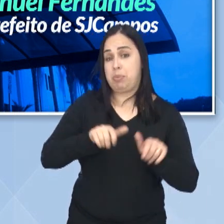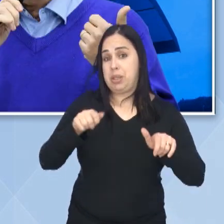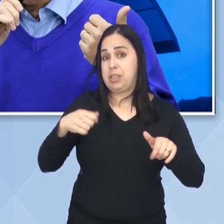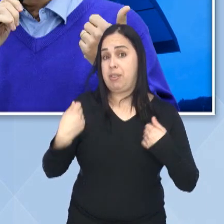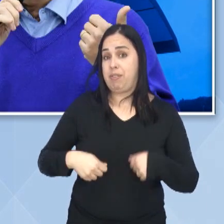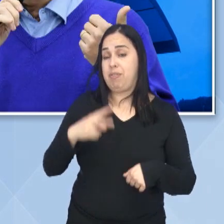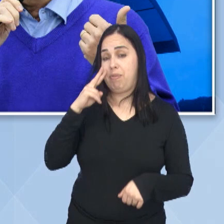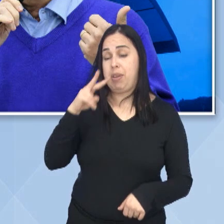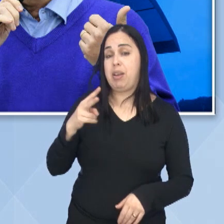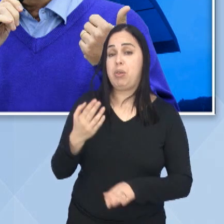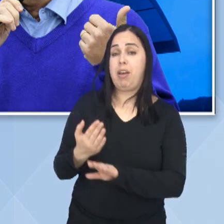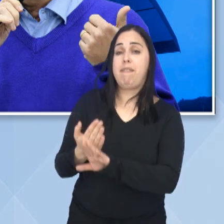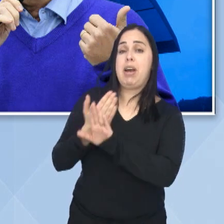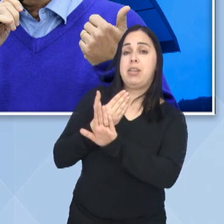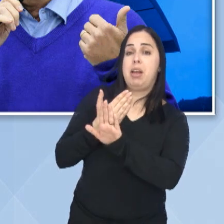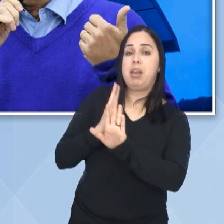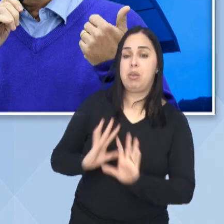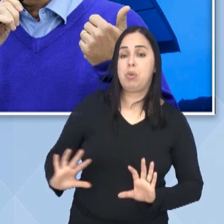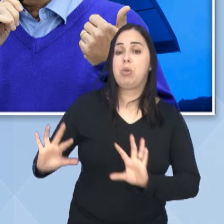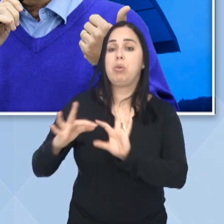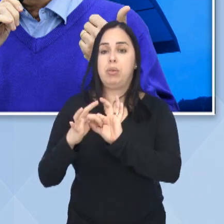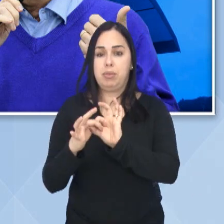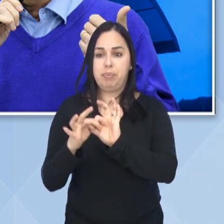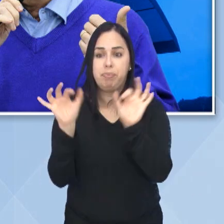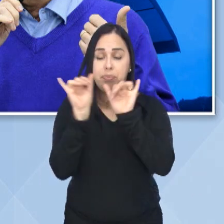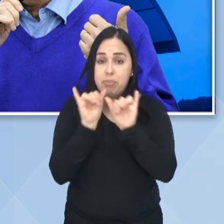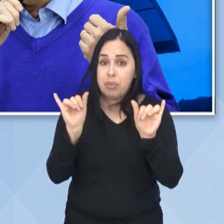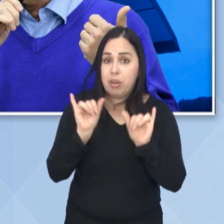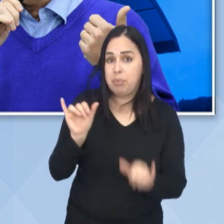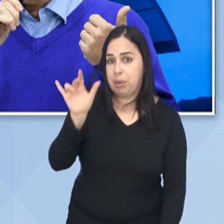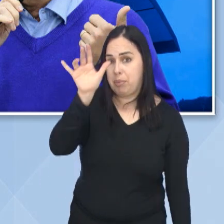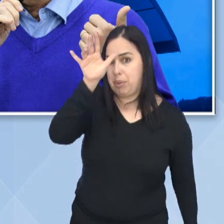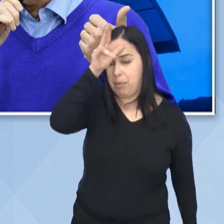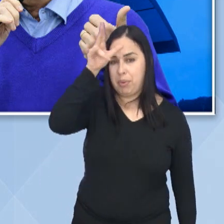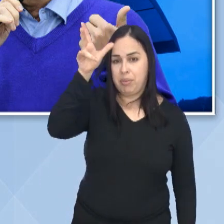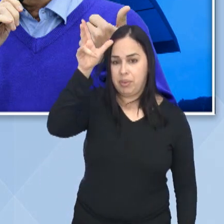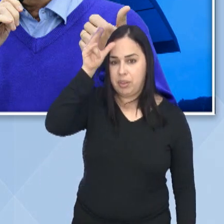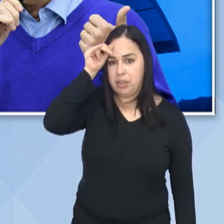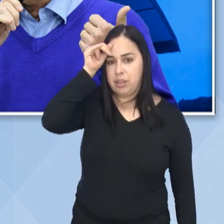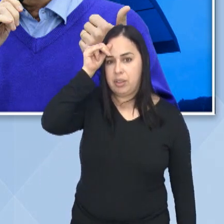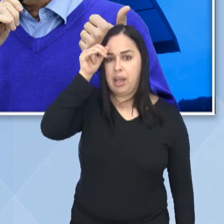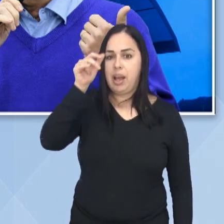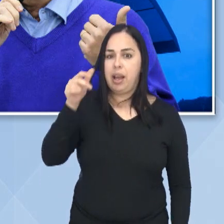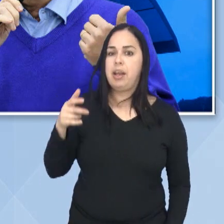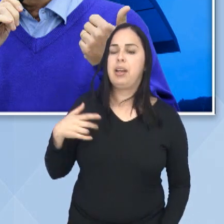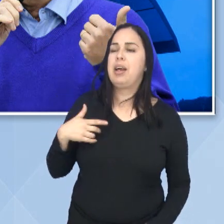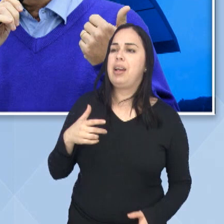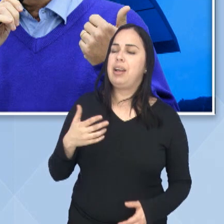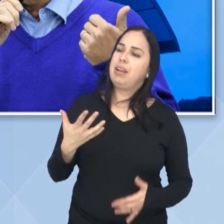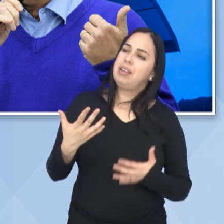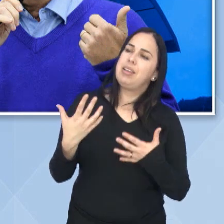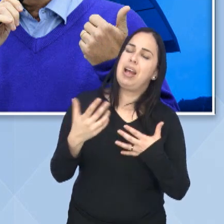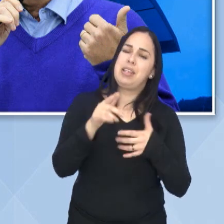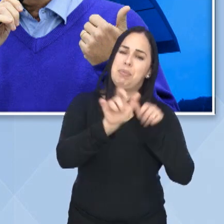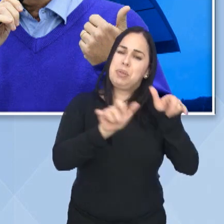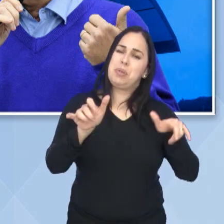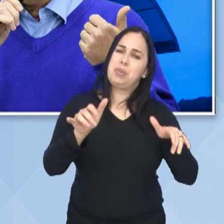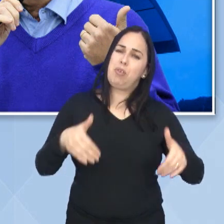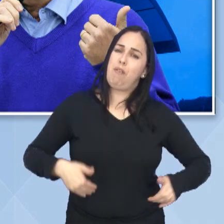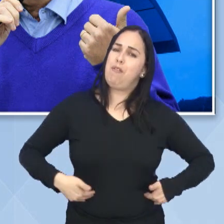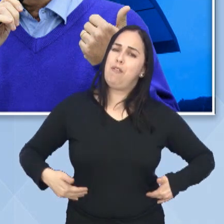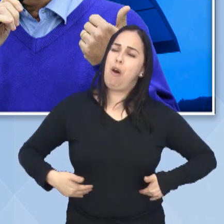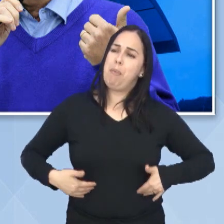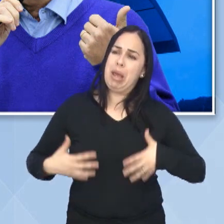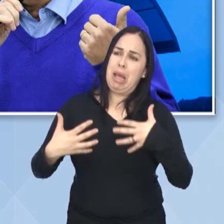à fome. Próximo. Aí, um recado para o governo e sua base de apoio. Admitir que as pessoas passam fome não diminui a